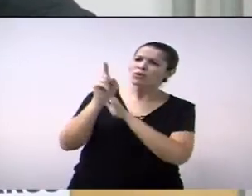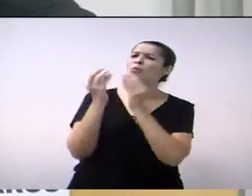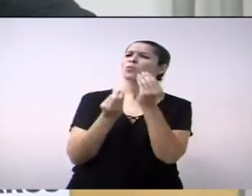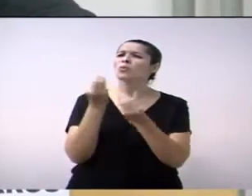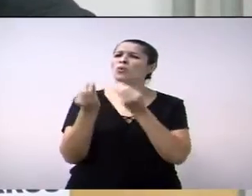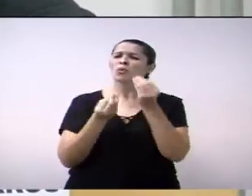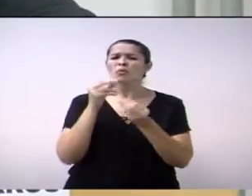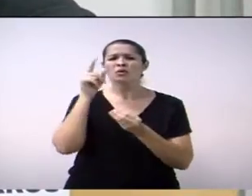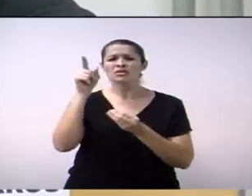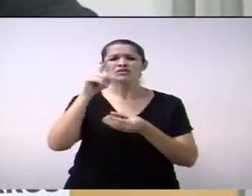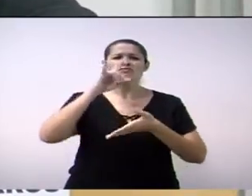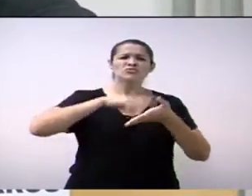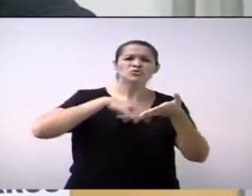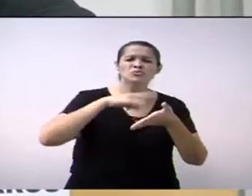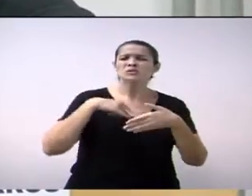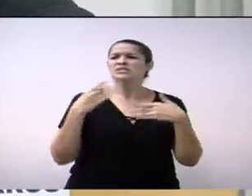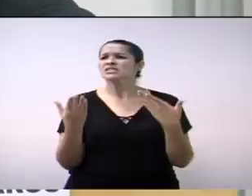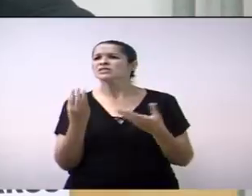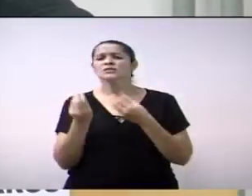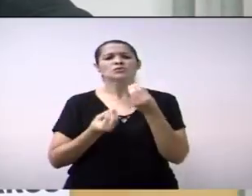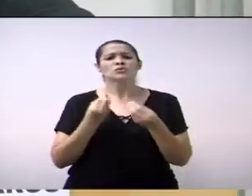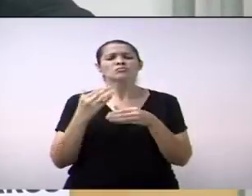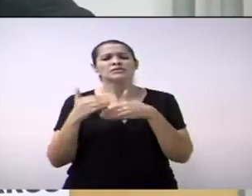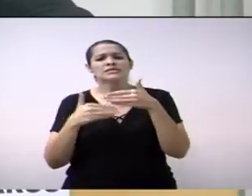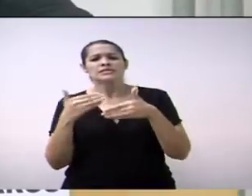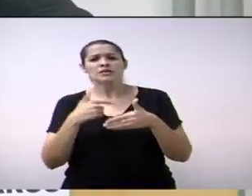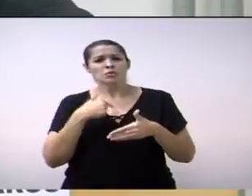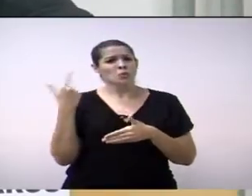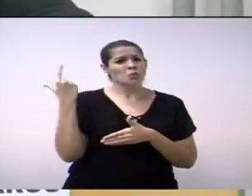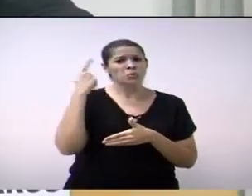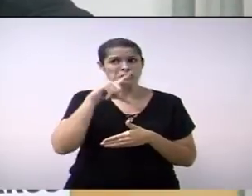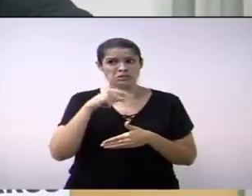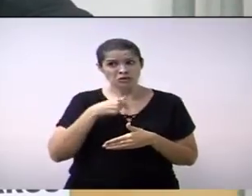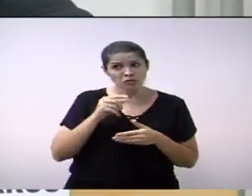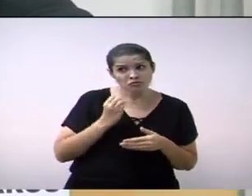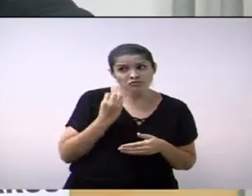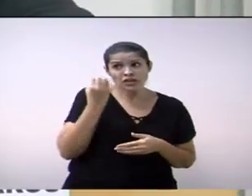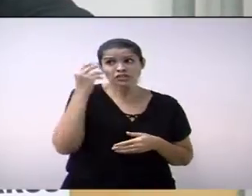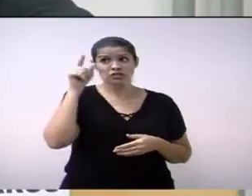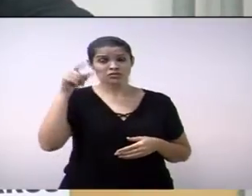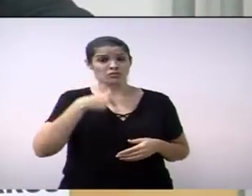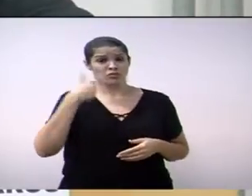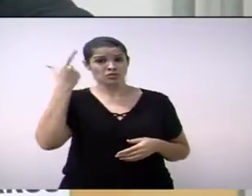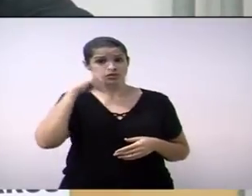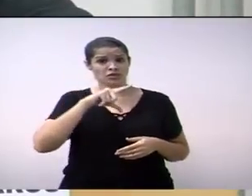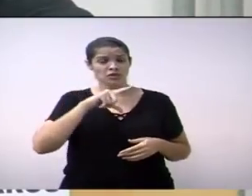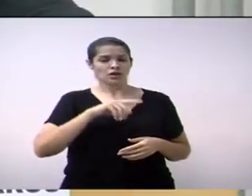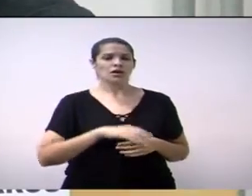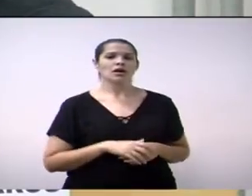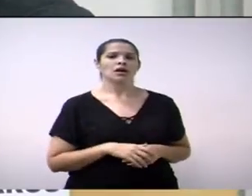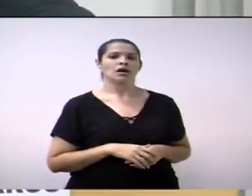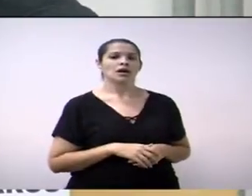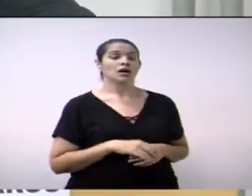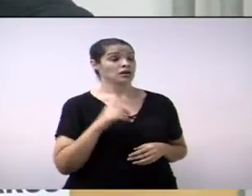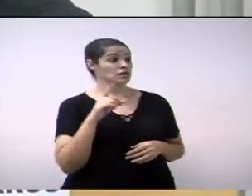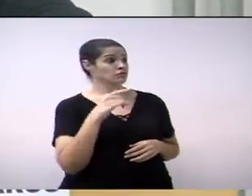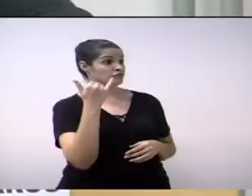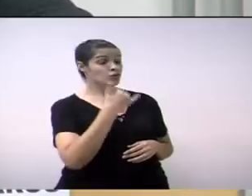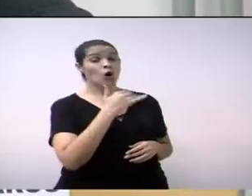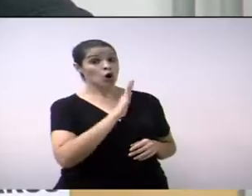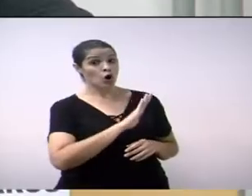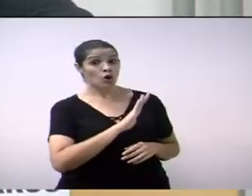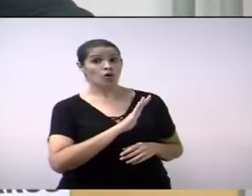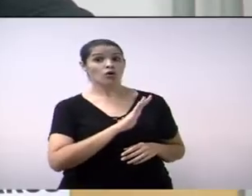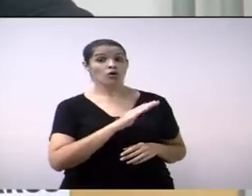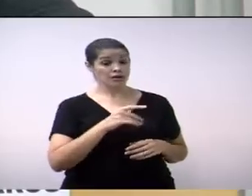alguma coisa? Ela disse: é a última, na quarta-feira, é a última semana de você protocolar pedidos aqui. Então, rapidamente, nós